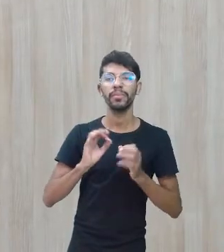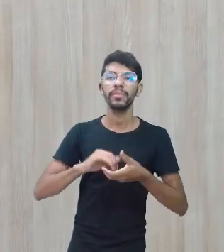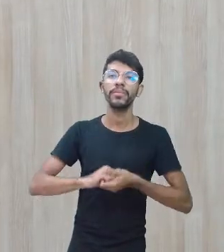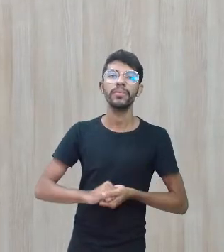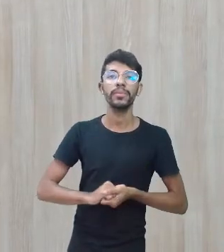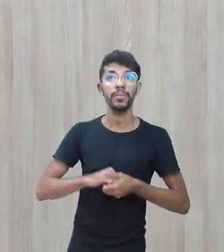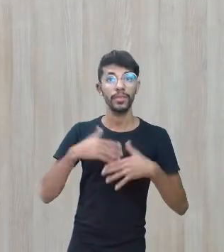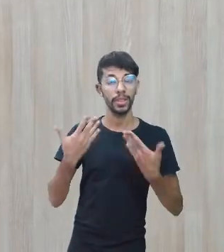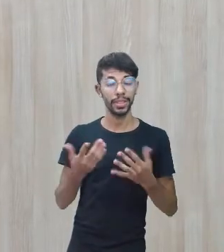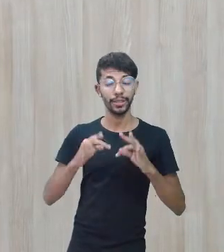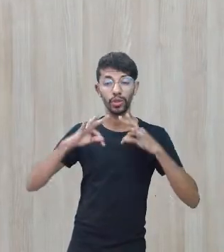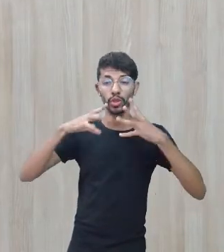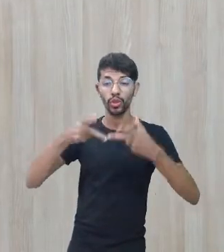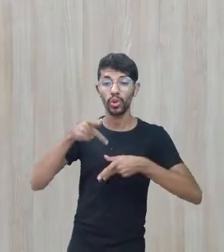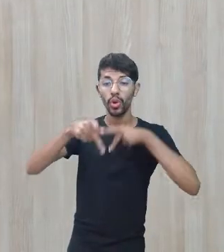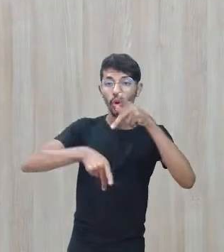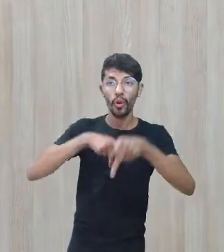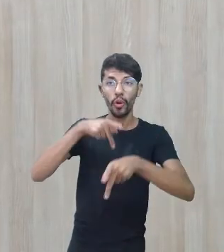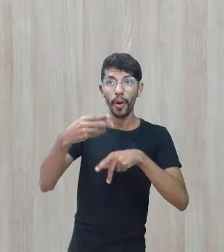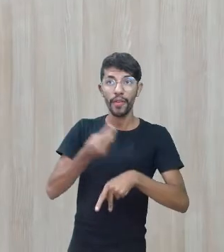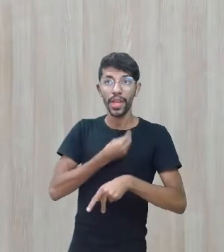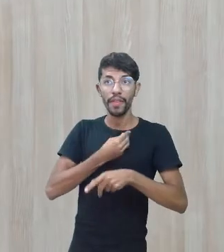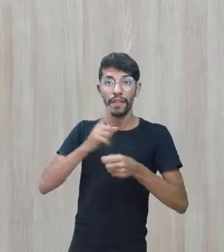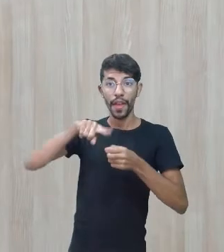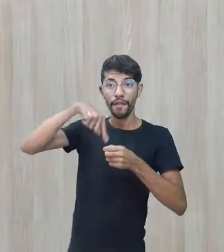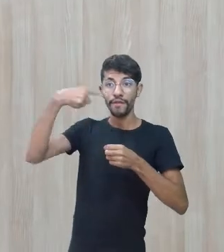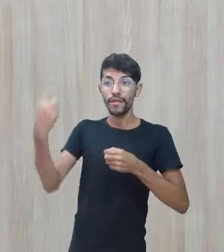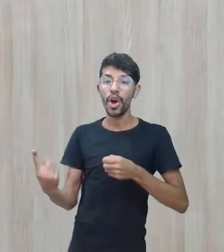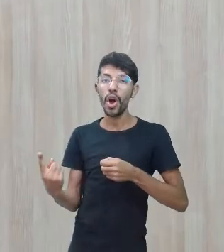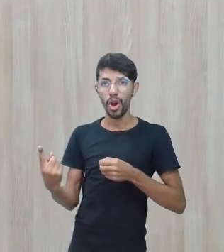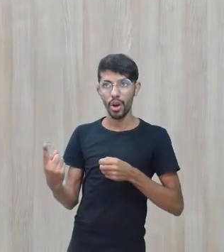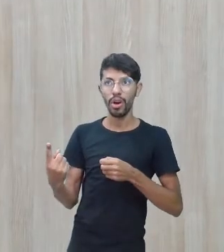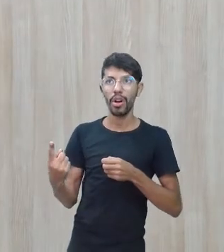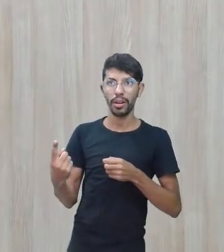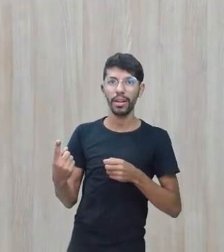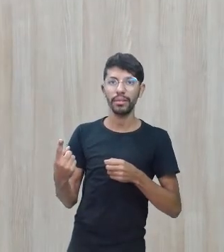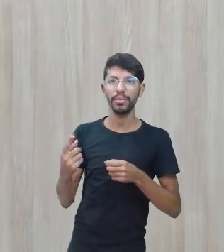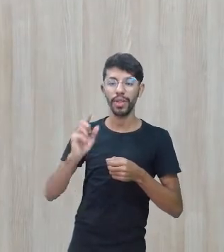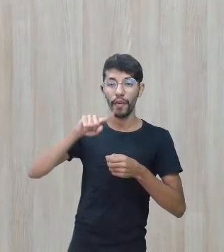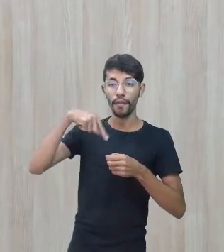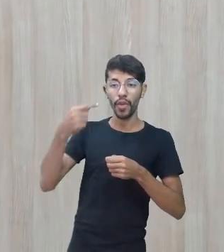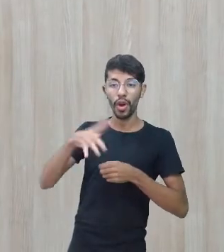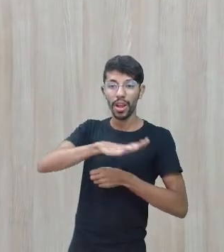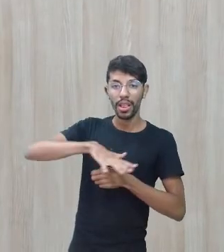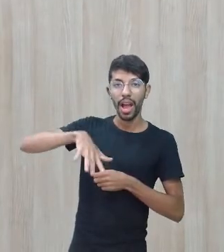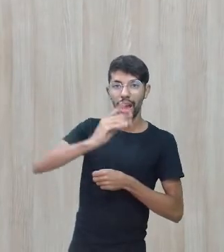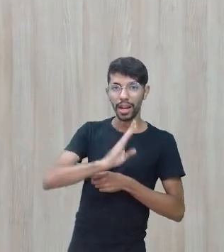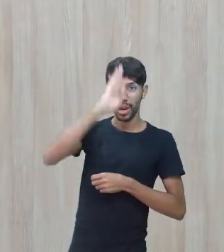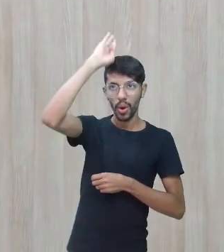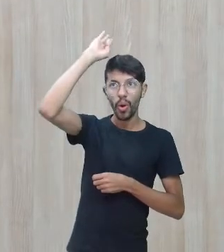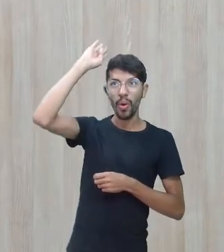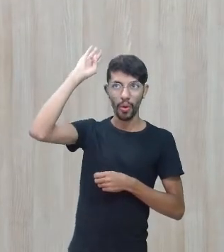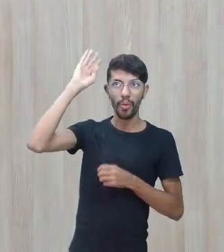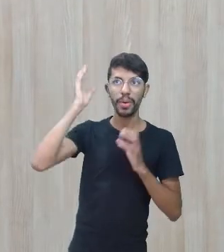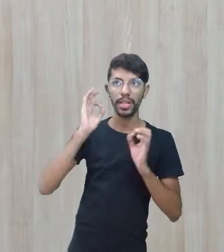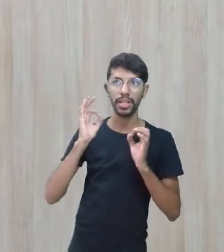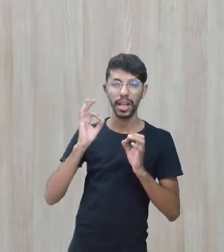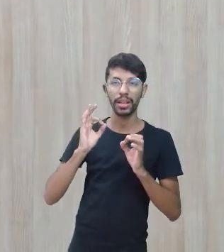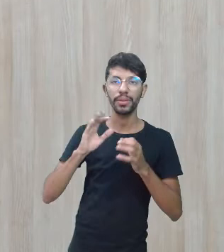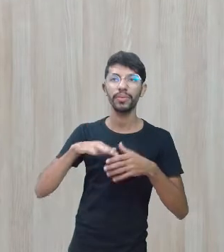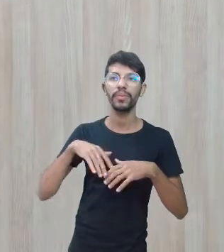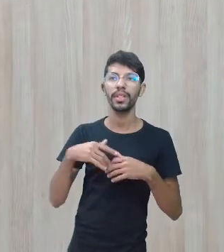todos os povos que viviam fora do limes romano, do limite do Império Romano, das fronteiras romanas,